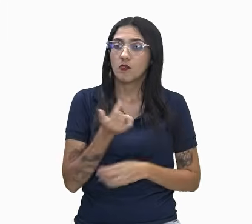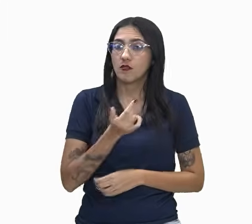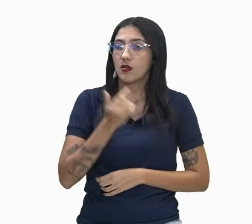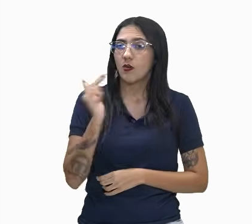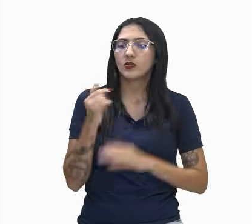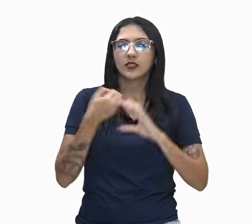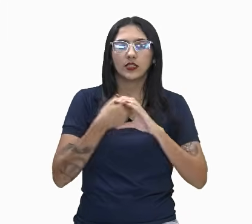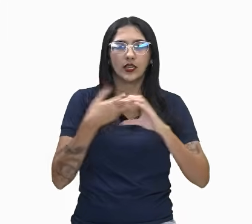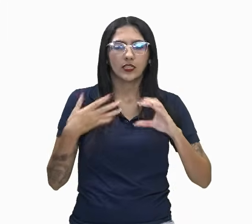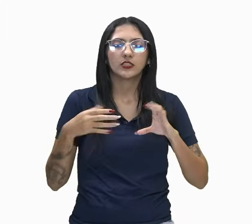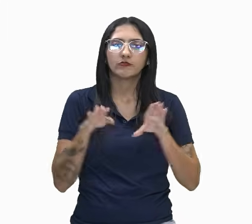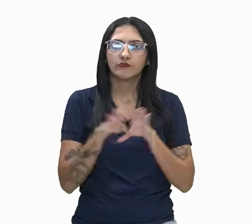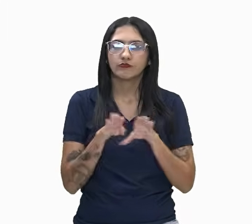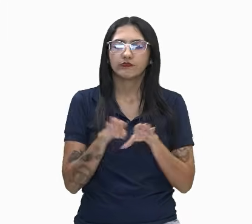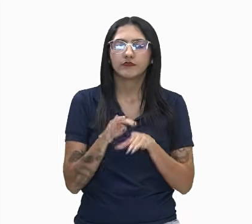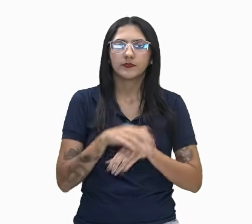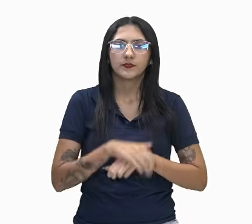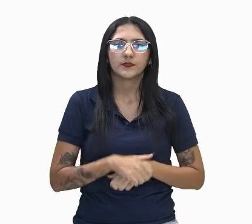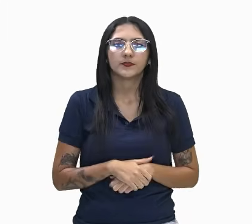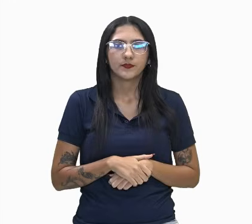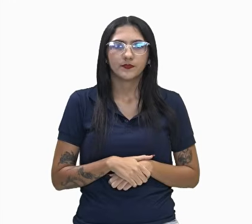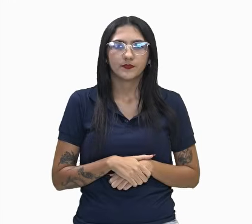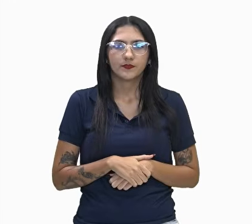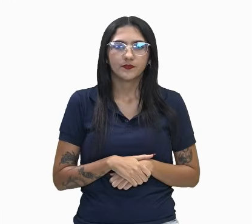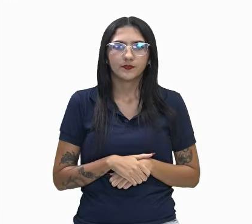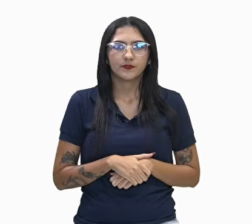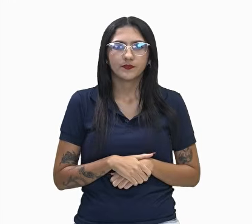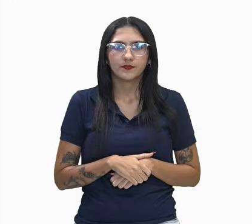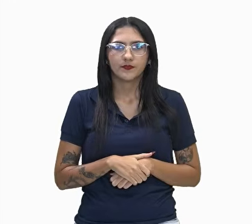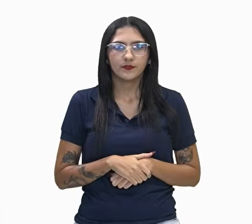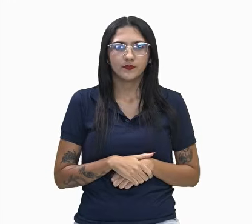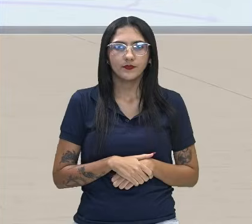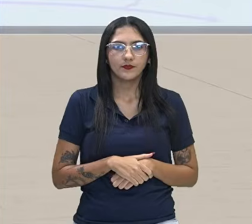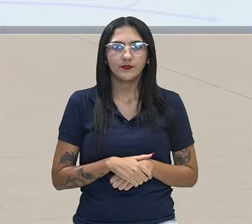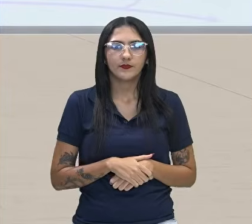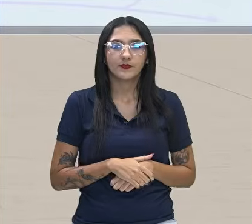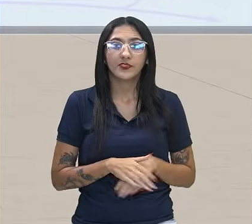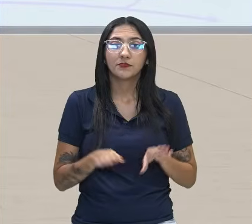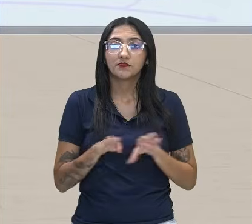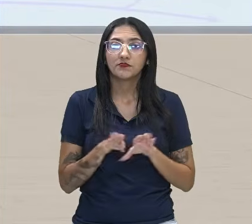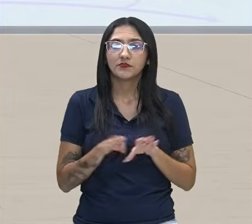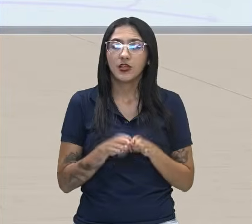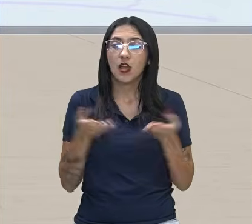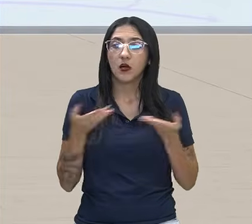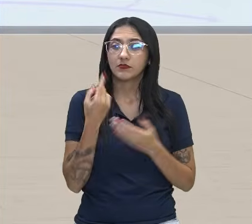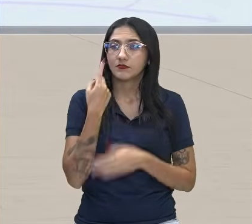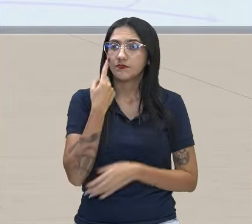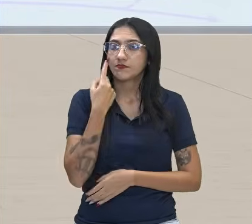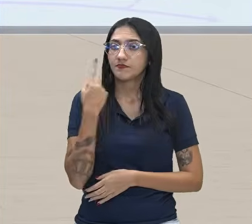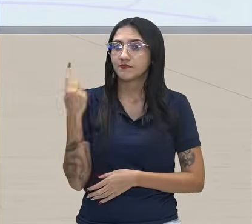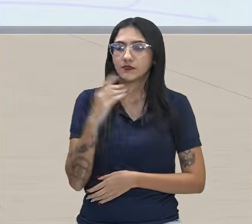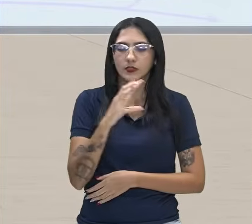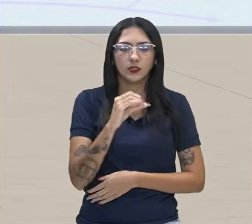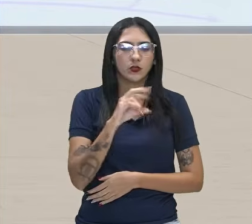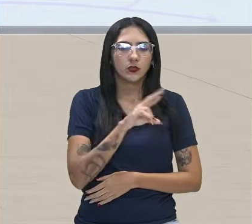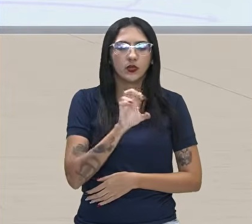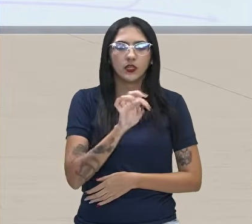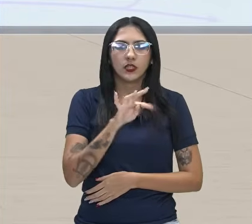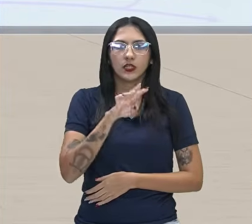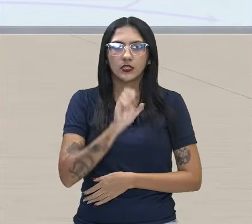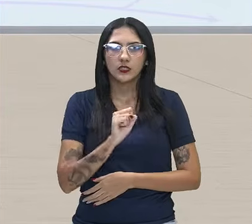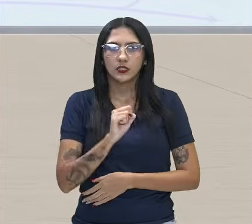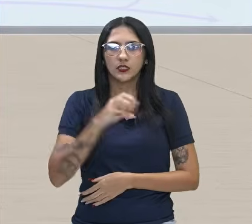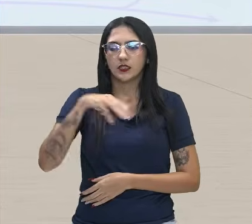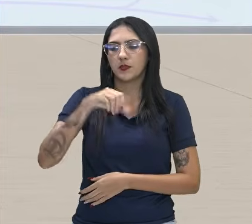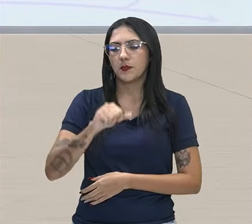acaba influenciando. E, por fim, as correntes marítimas, gente. As correntes marítimas também